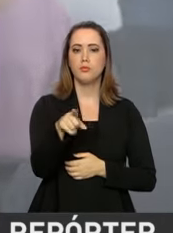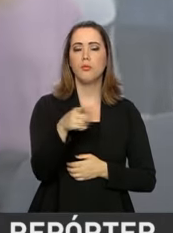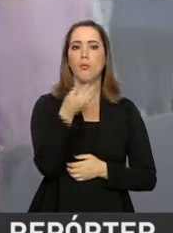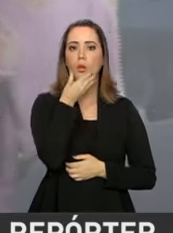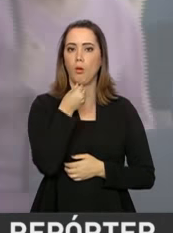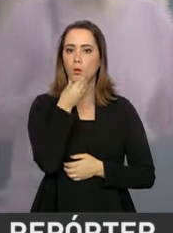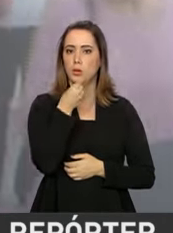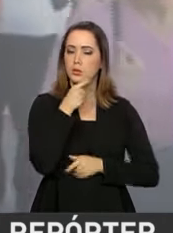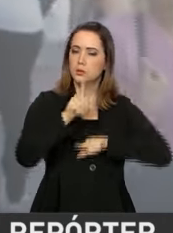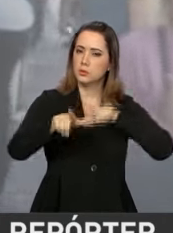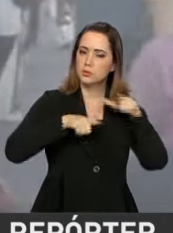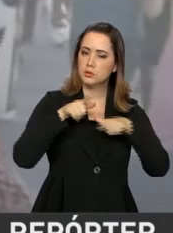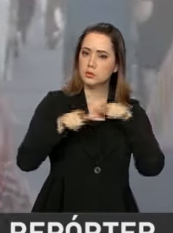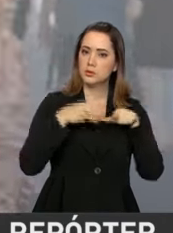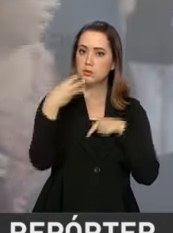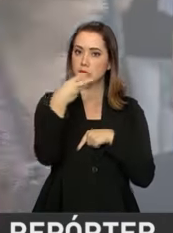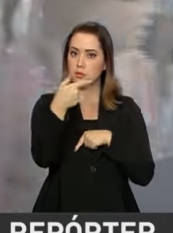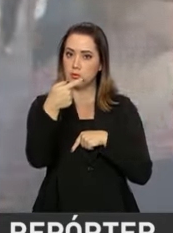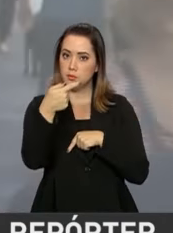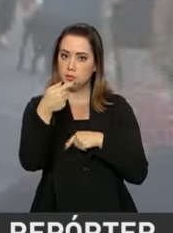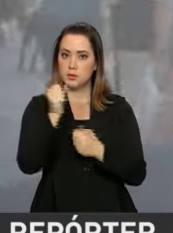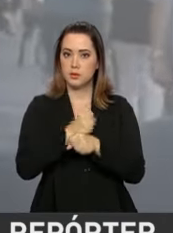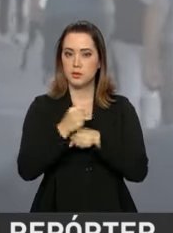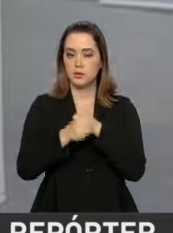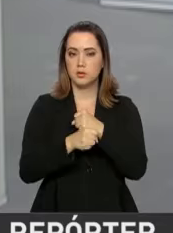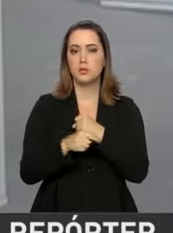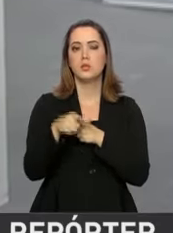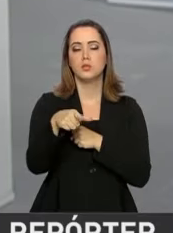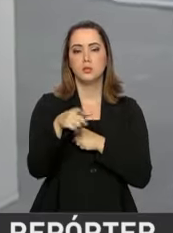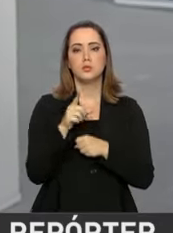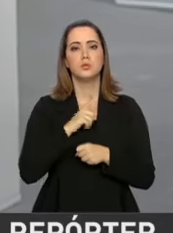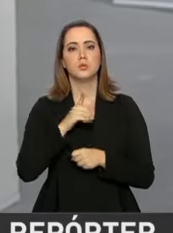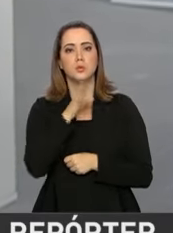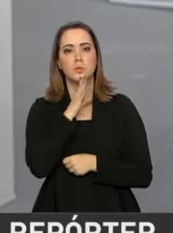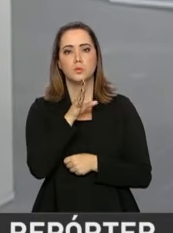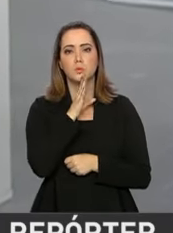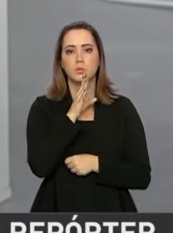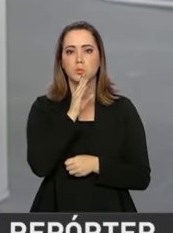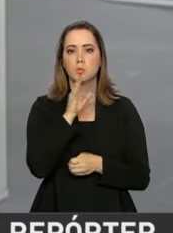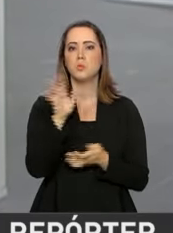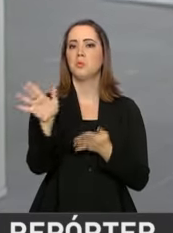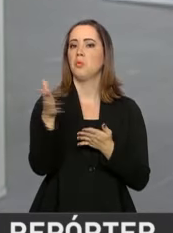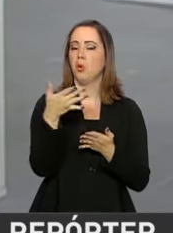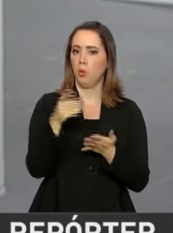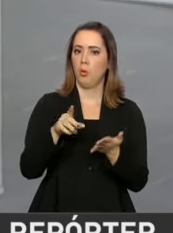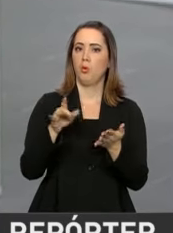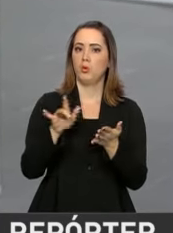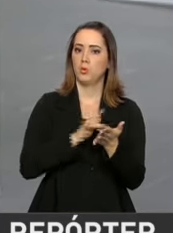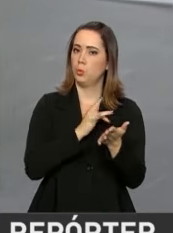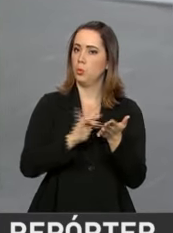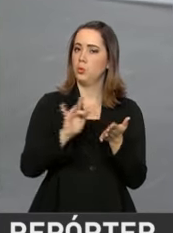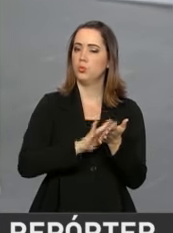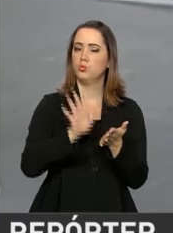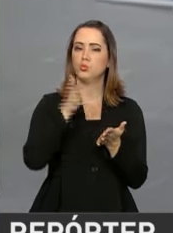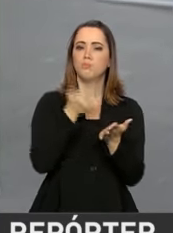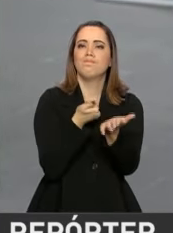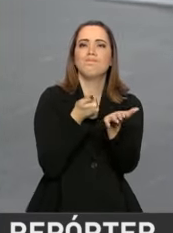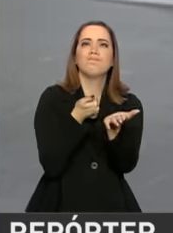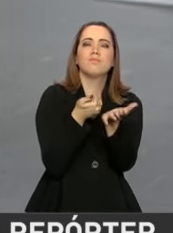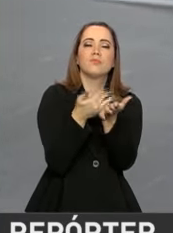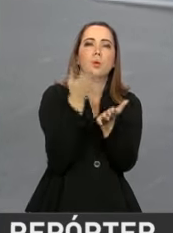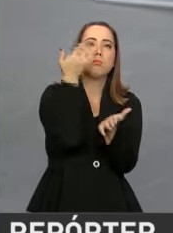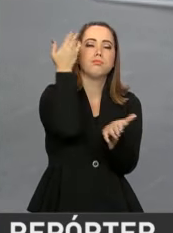trabalha há 37 anos como operador de telecomunicações. Conhece celular desde que o serviço surgiu no Brasil e já